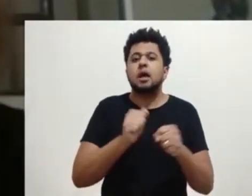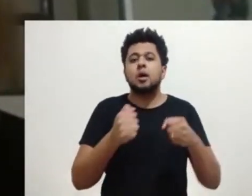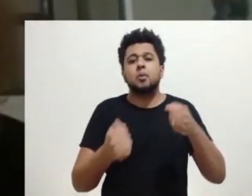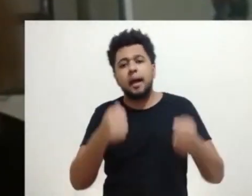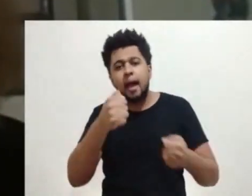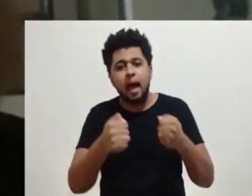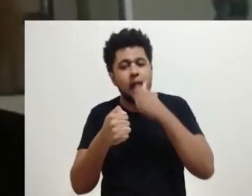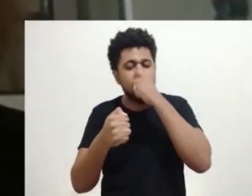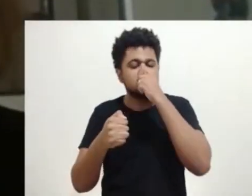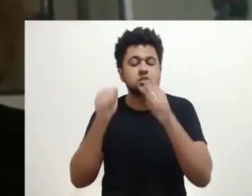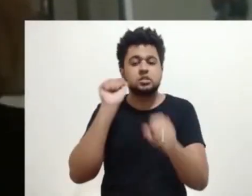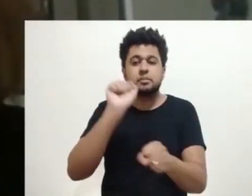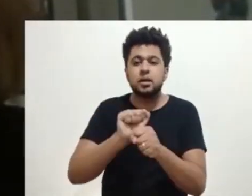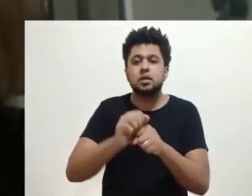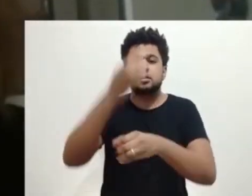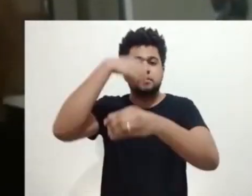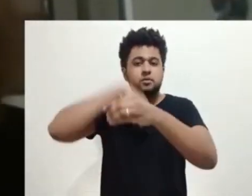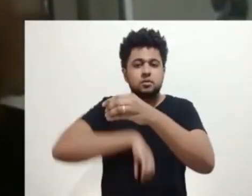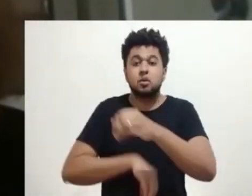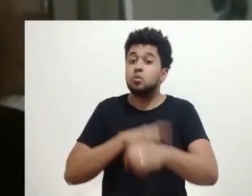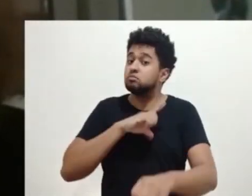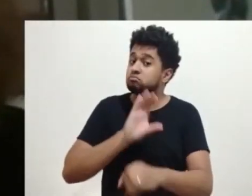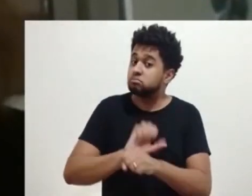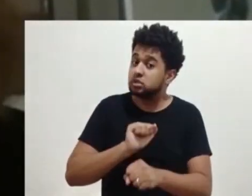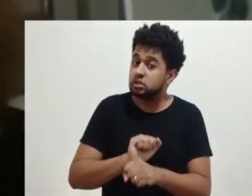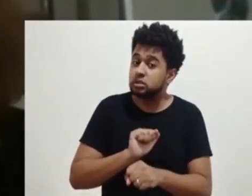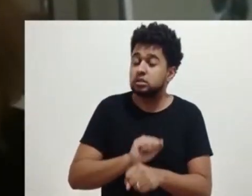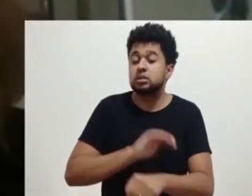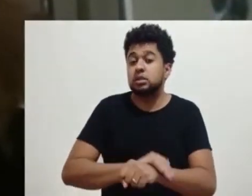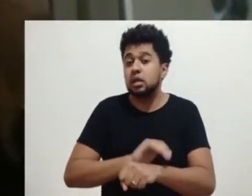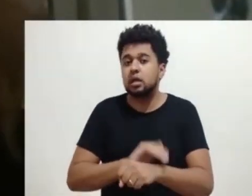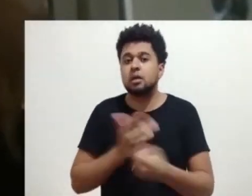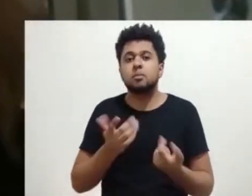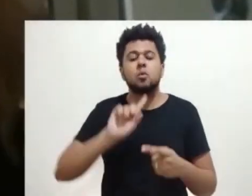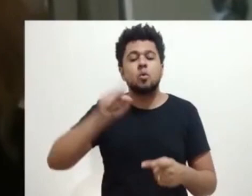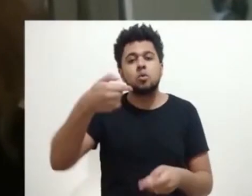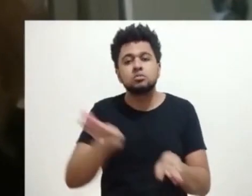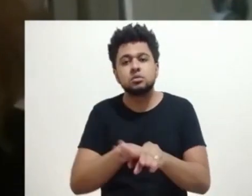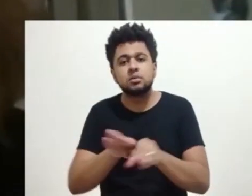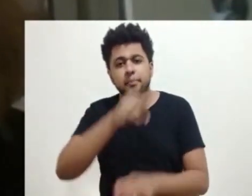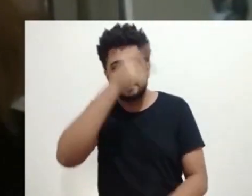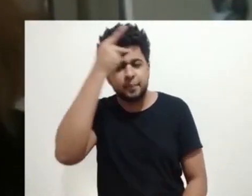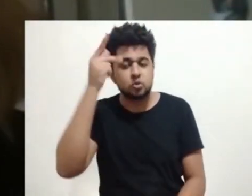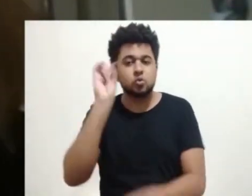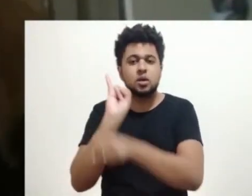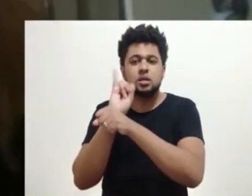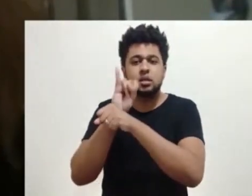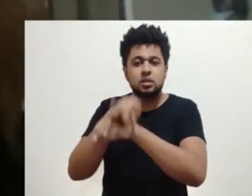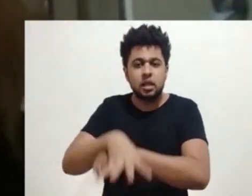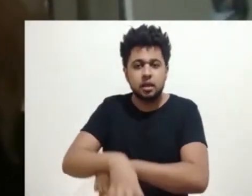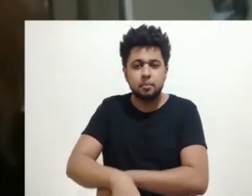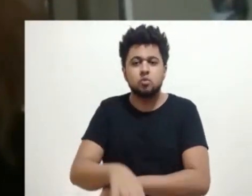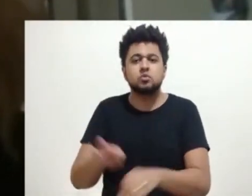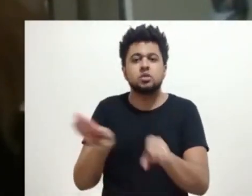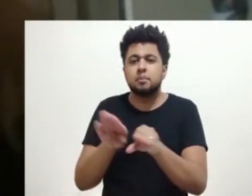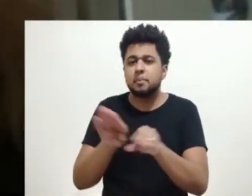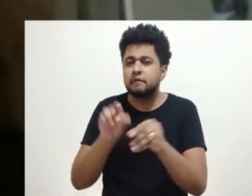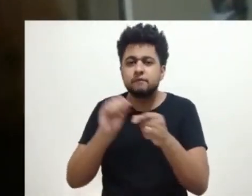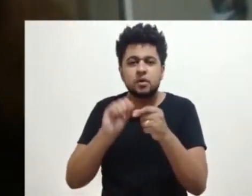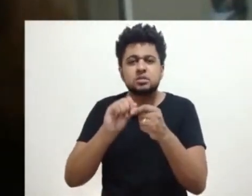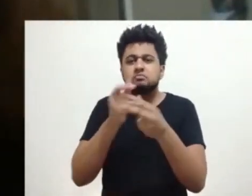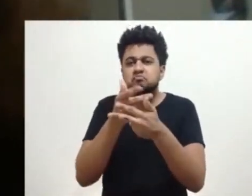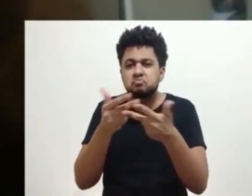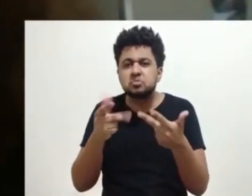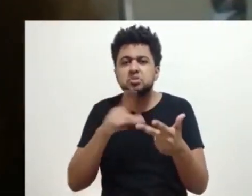um ventilador durante algum tempo, Outros, pessoal da Itaipu mesmo fazendo face shield para